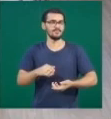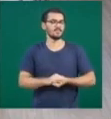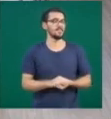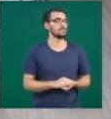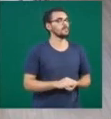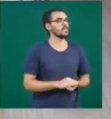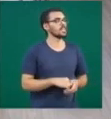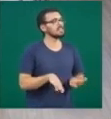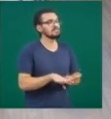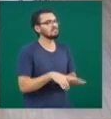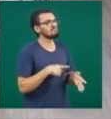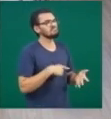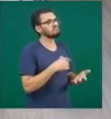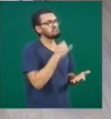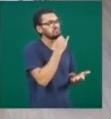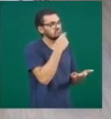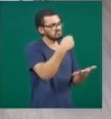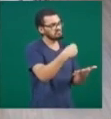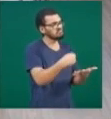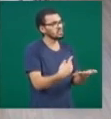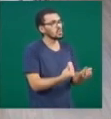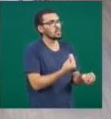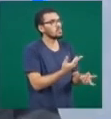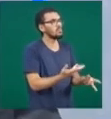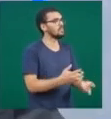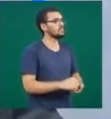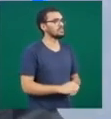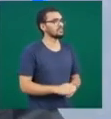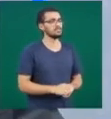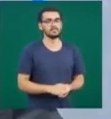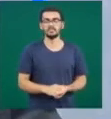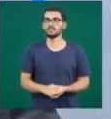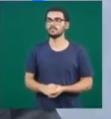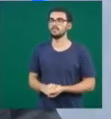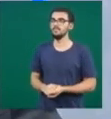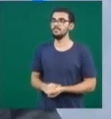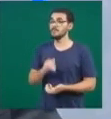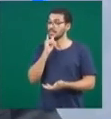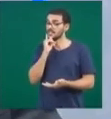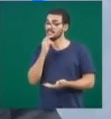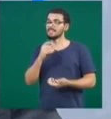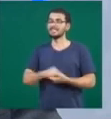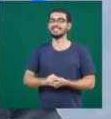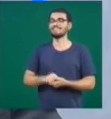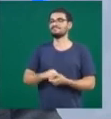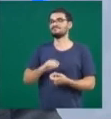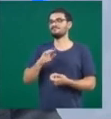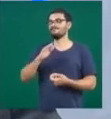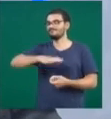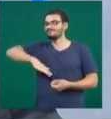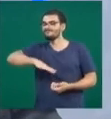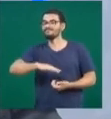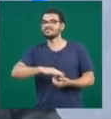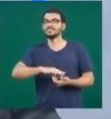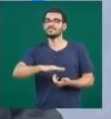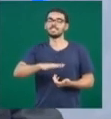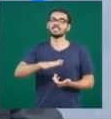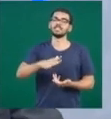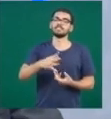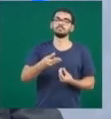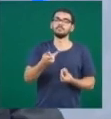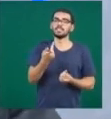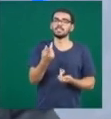levou em consideração quais coisas? Você pode destacar alguma para a gente? Principalmente no que diz respeito à questão da